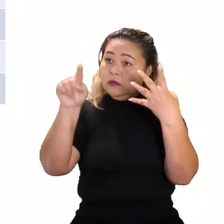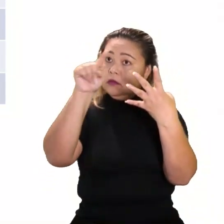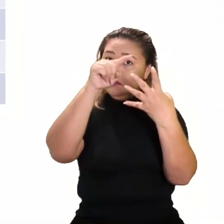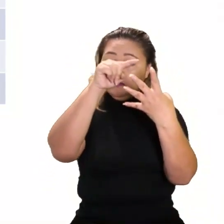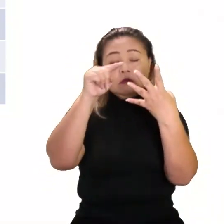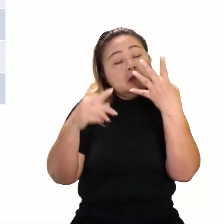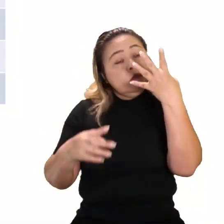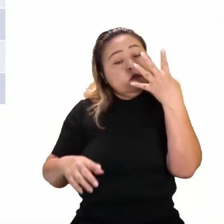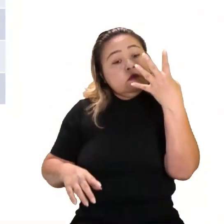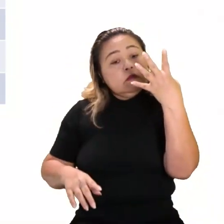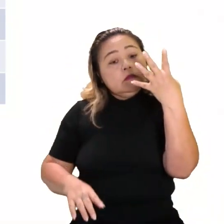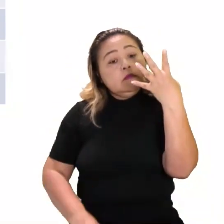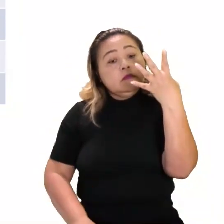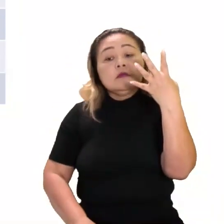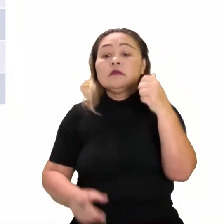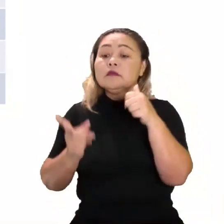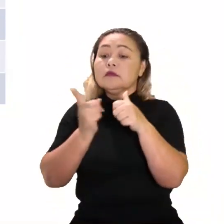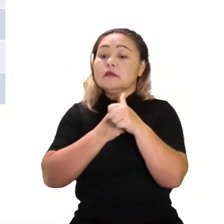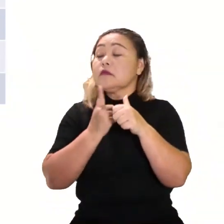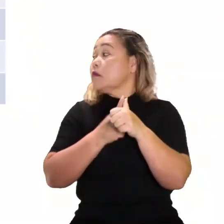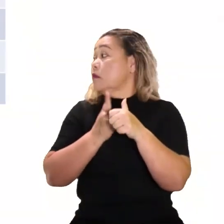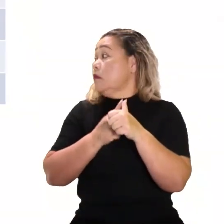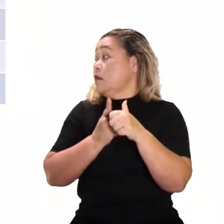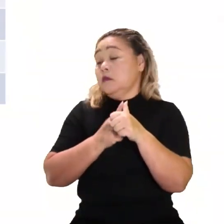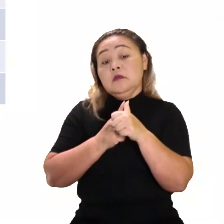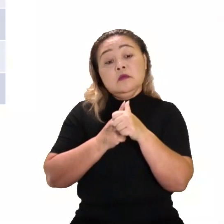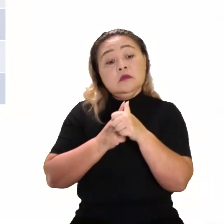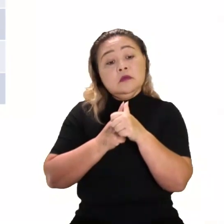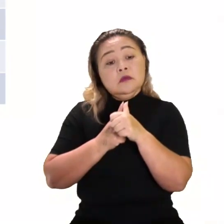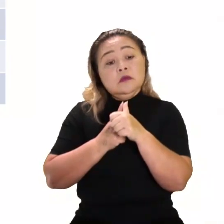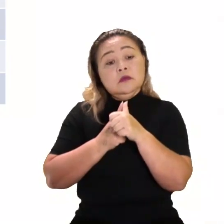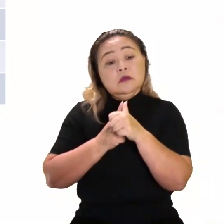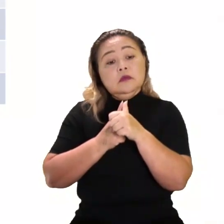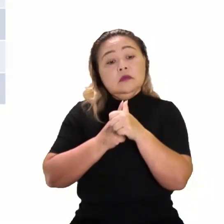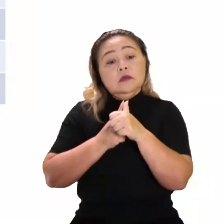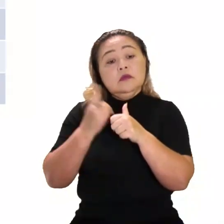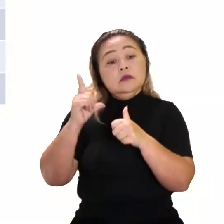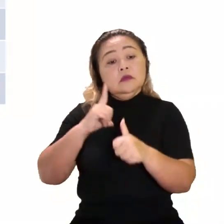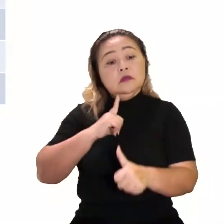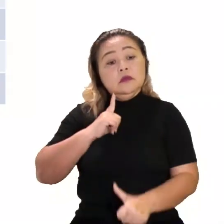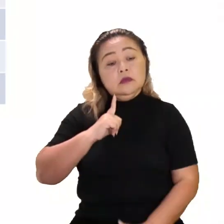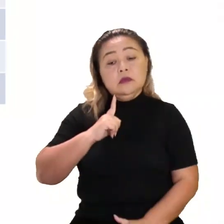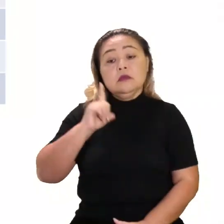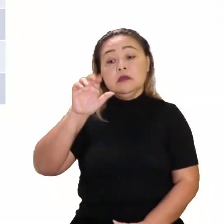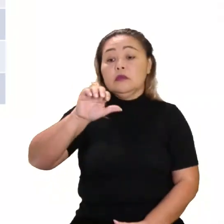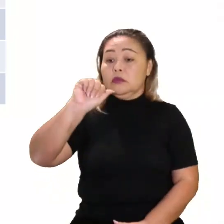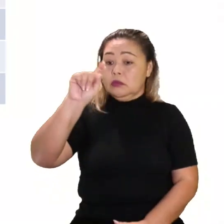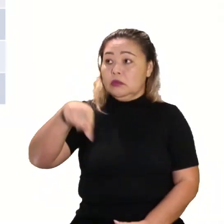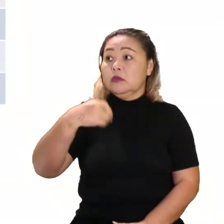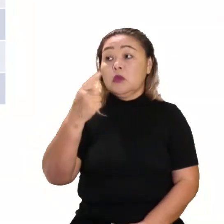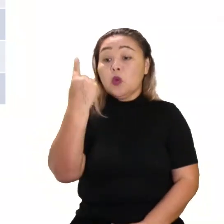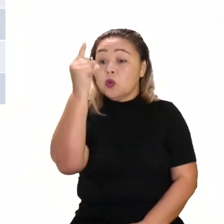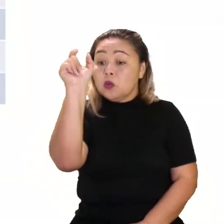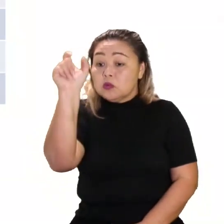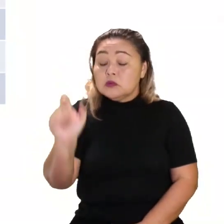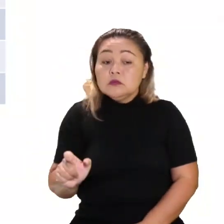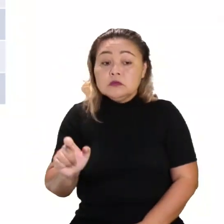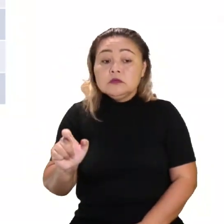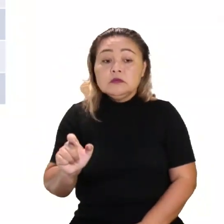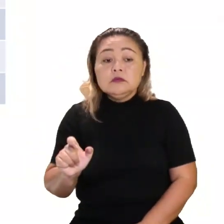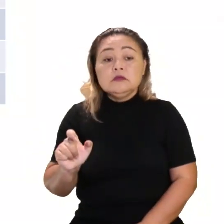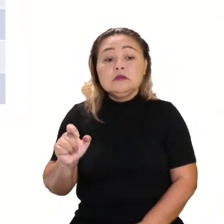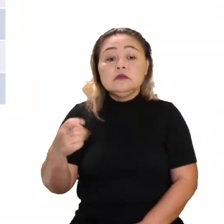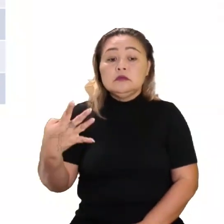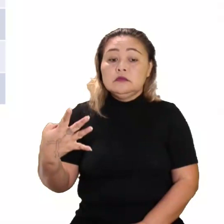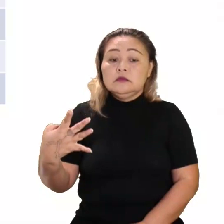boatos. No primeiro momento, nós tínhamos só uma pessoa com a informação, né? Então, o nosso A0 é 1. Isso. Aí, 4 pessoas.